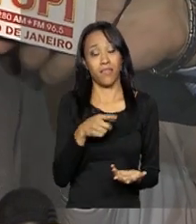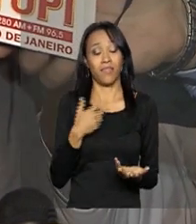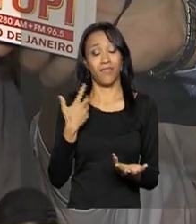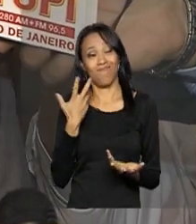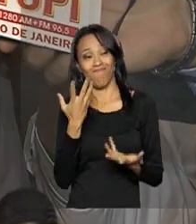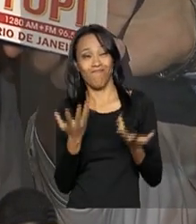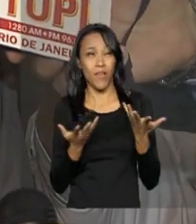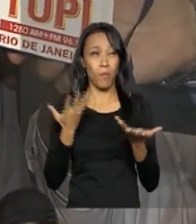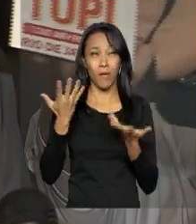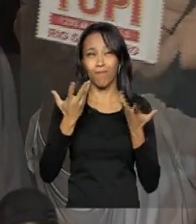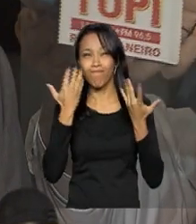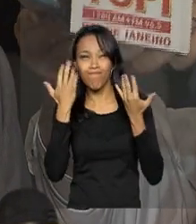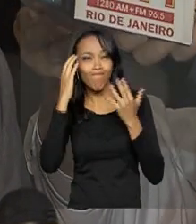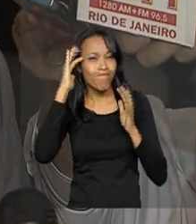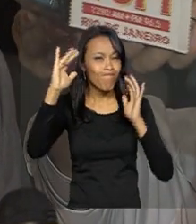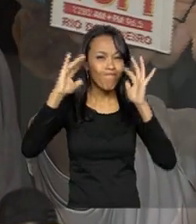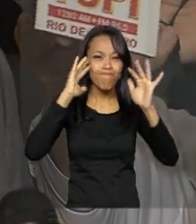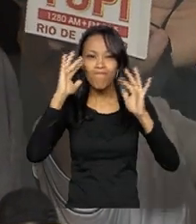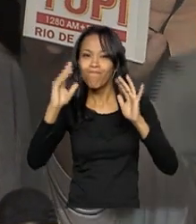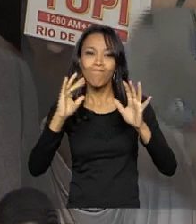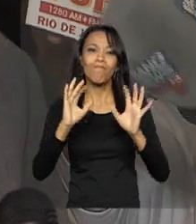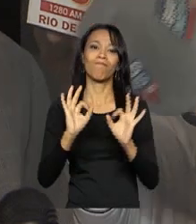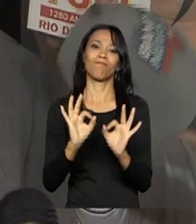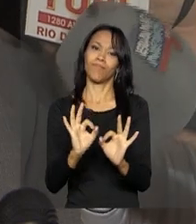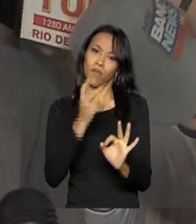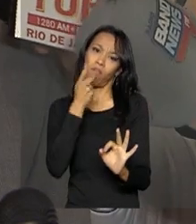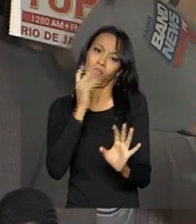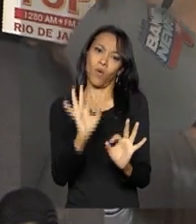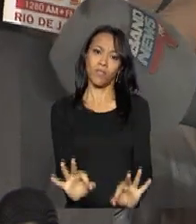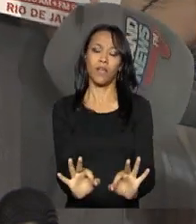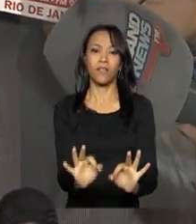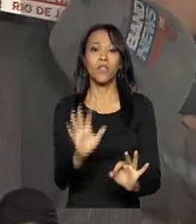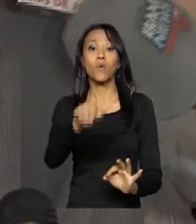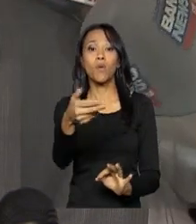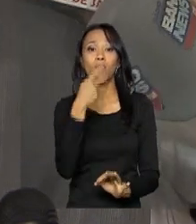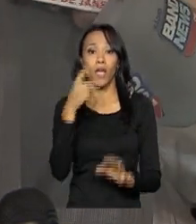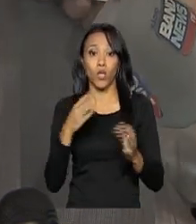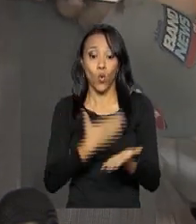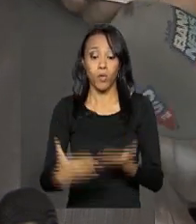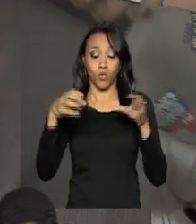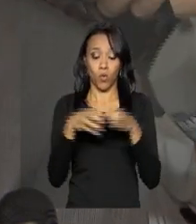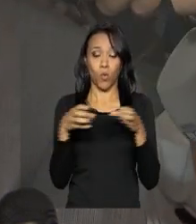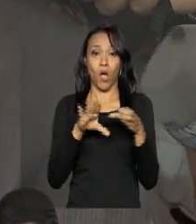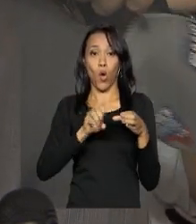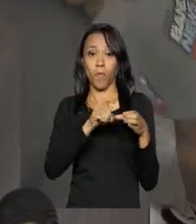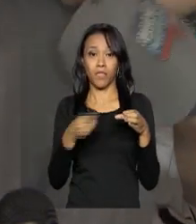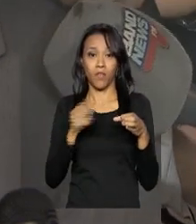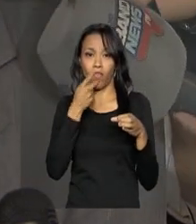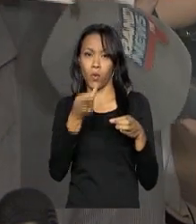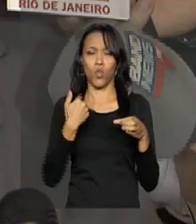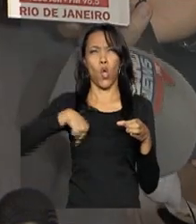mas é uma narrativa correta eu queria só lembrar que quando começou a comissão muita gente dizia que a gente ia